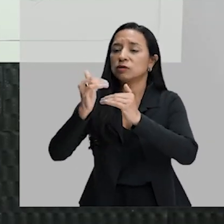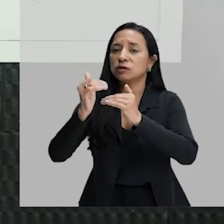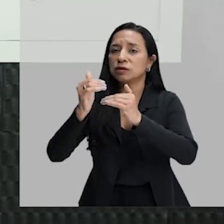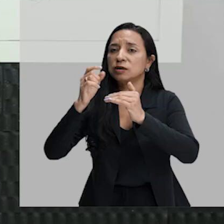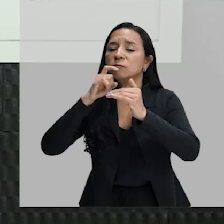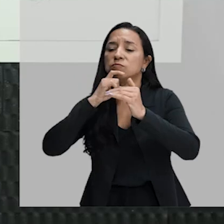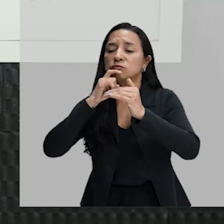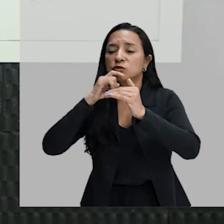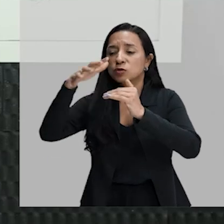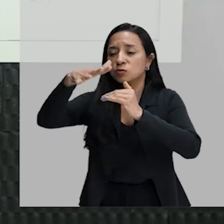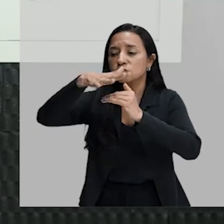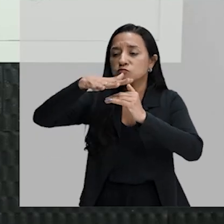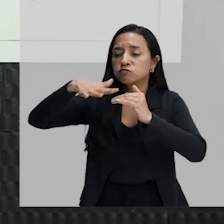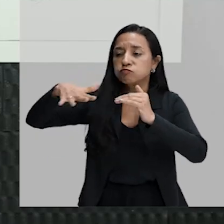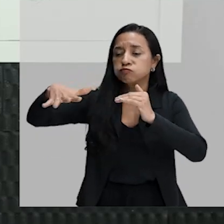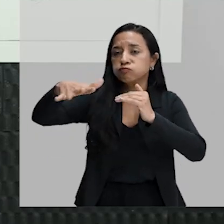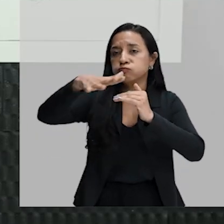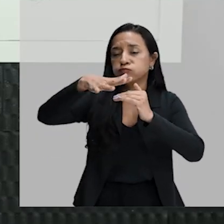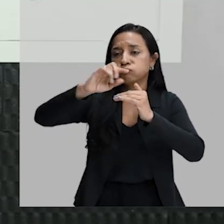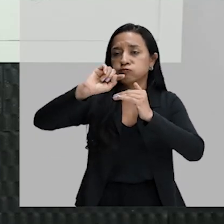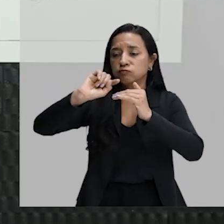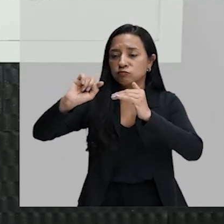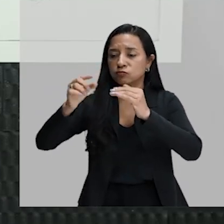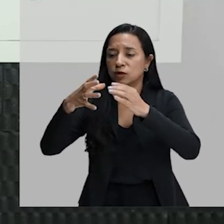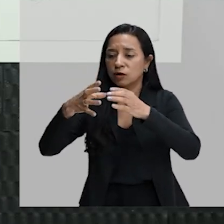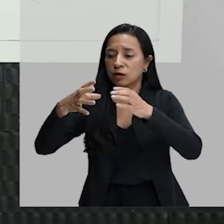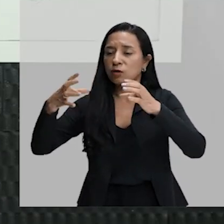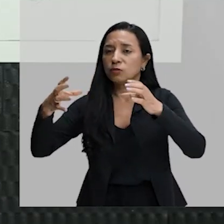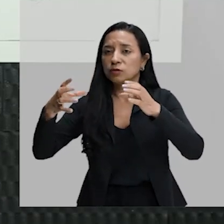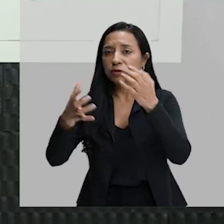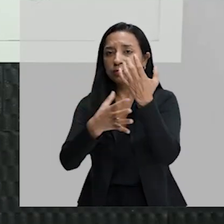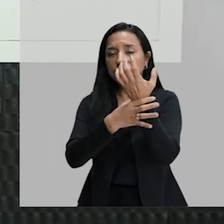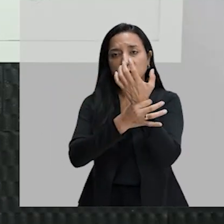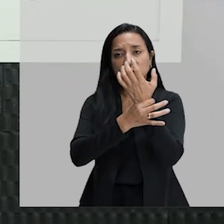água, certo? Acontece esse fenômeno justamente para garantir.